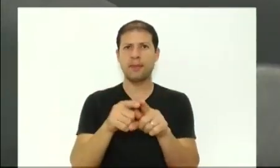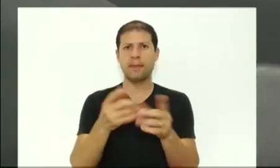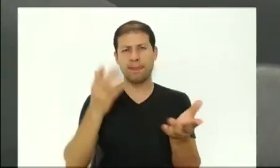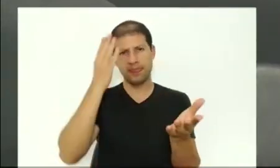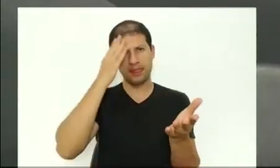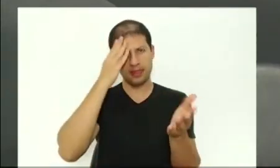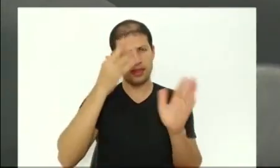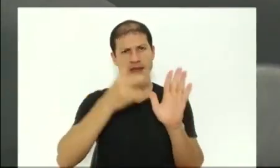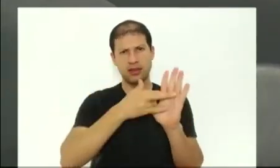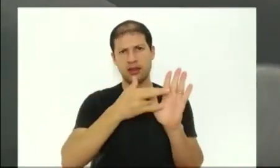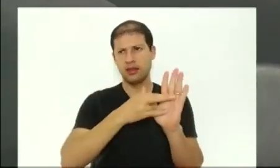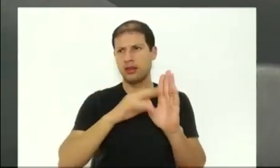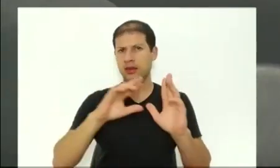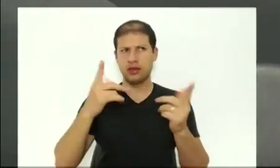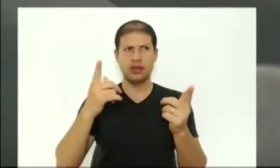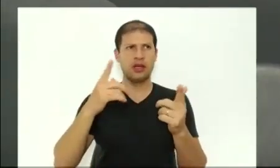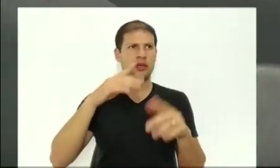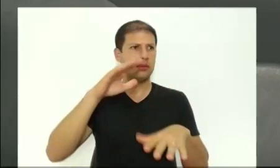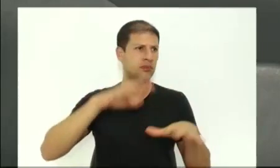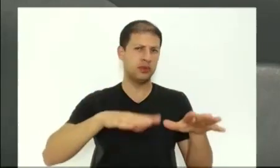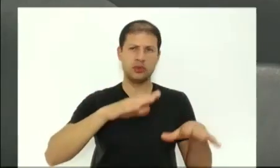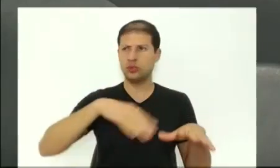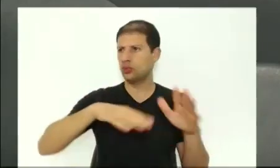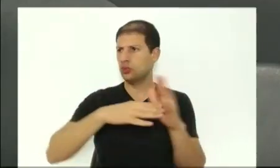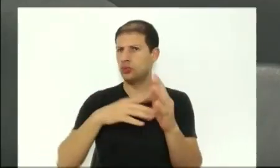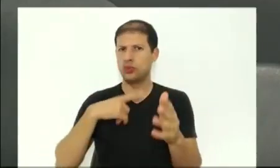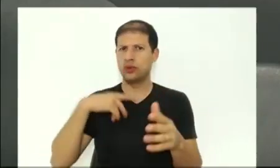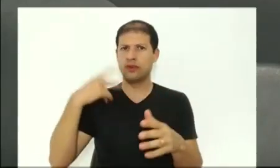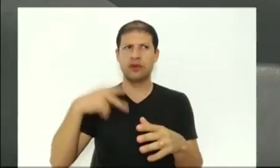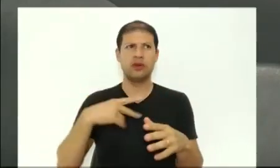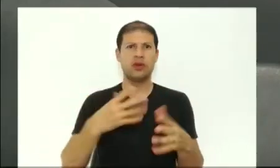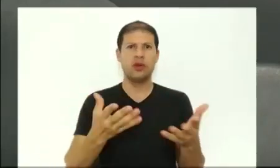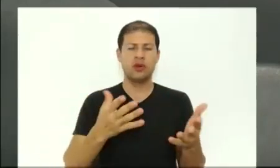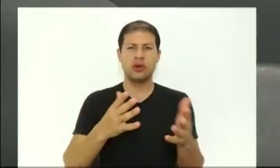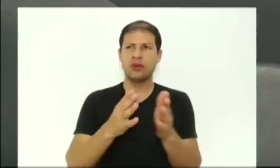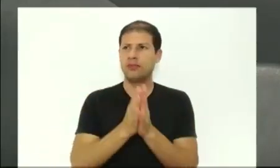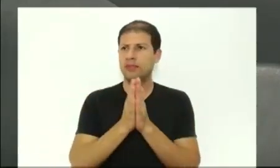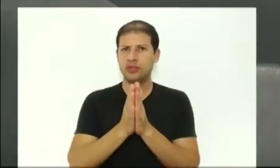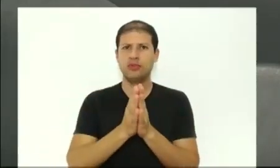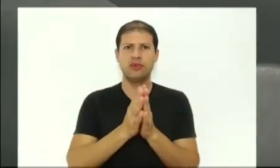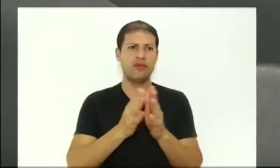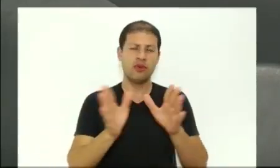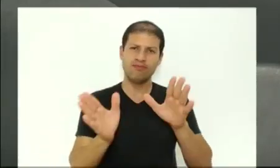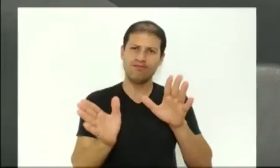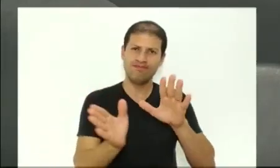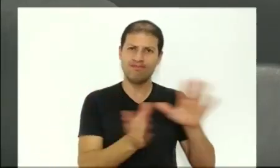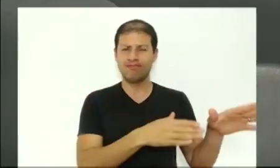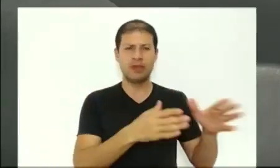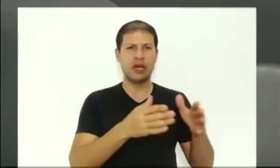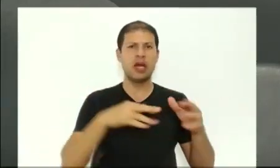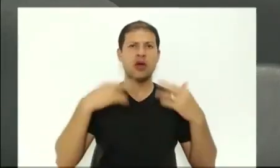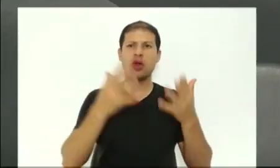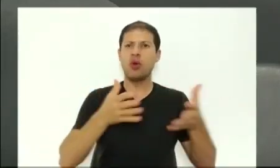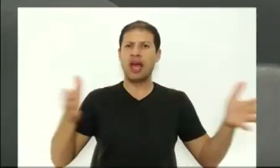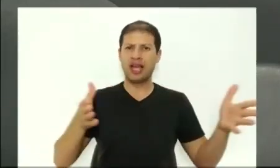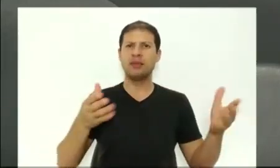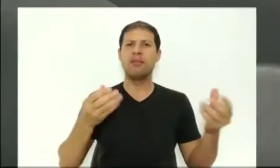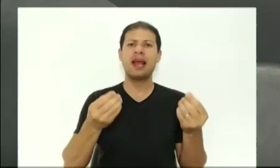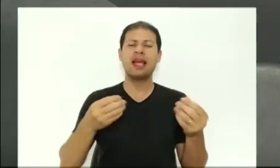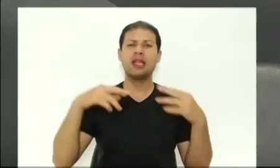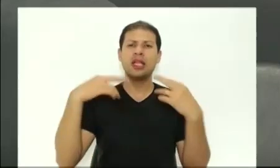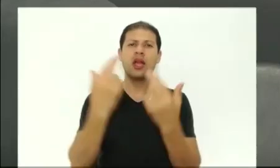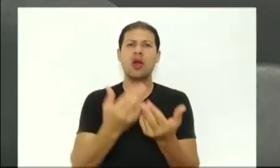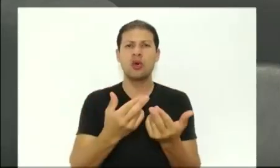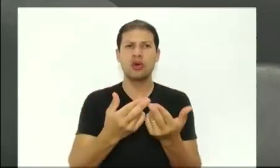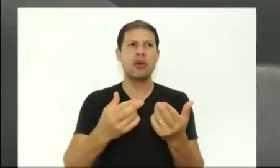claro, depende dos outros vereadores, mas eu gostaria de pedir supressão do grande expediente, já me antecipar isso, para a gente poder ter uma sessão tranquila,